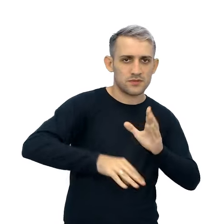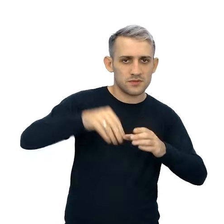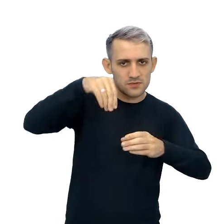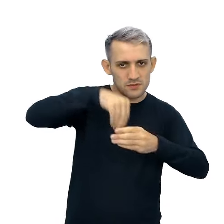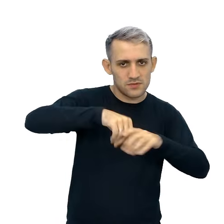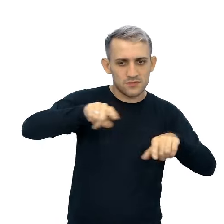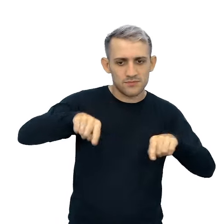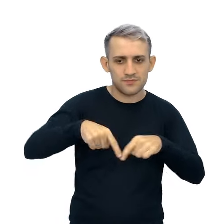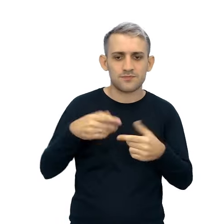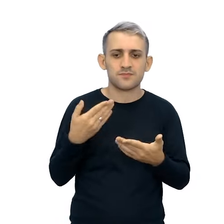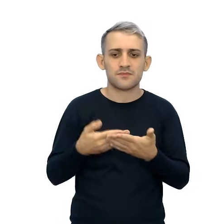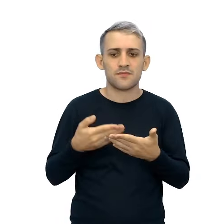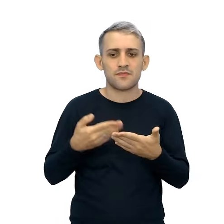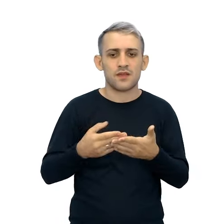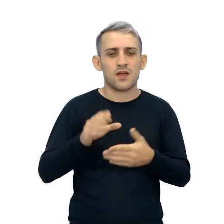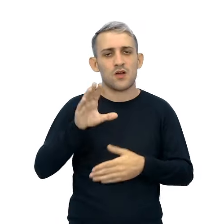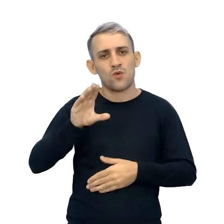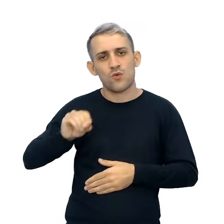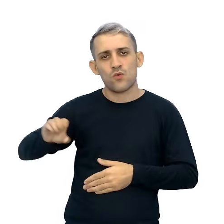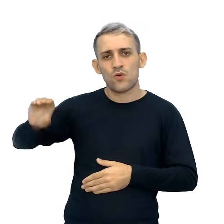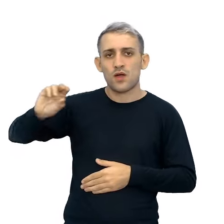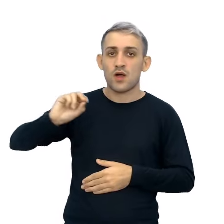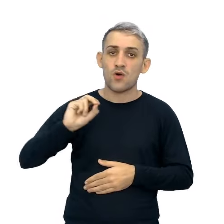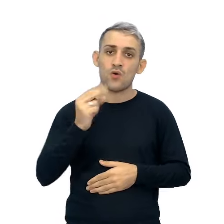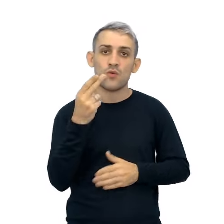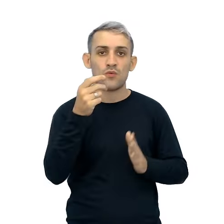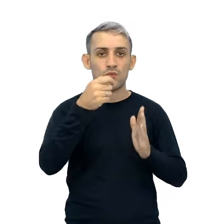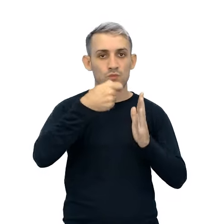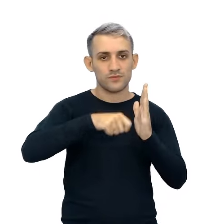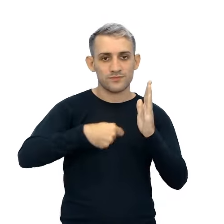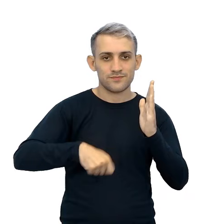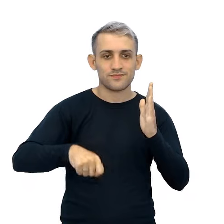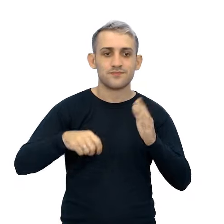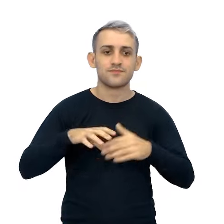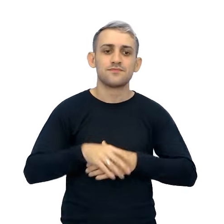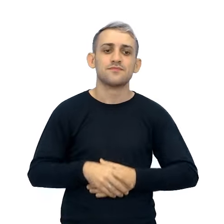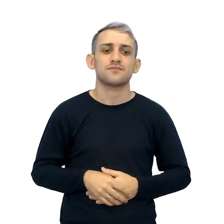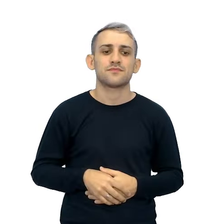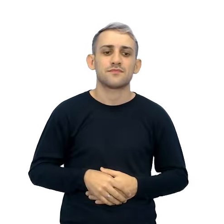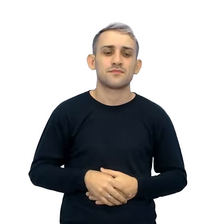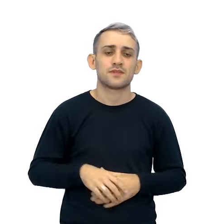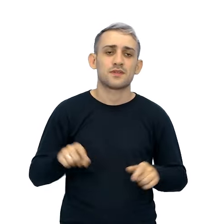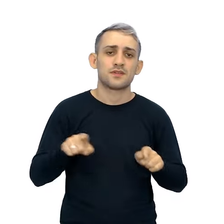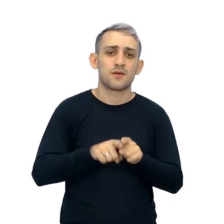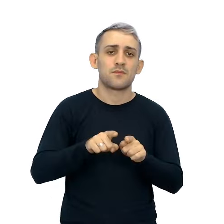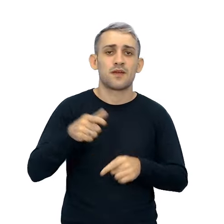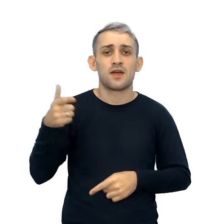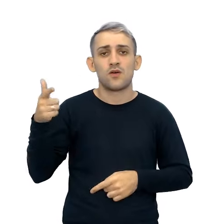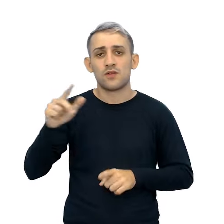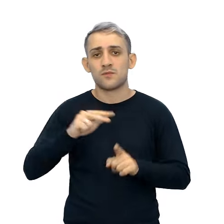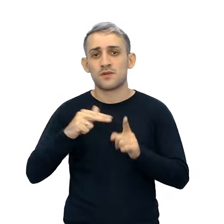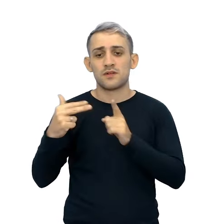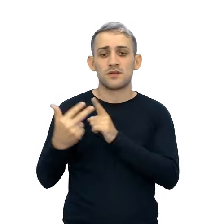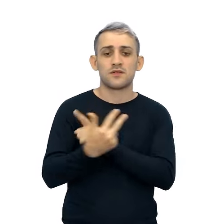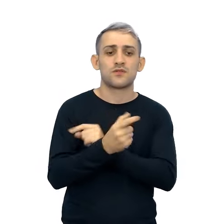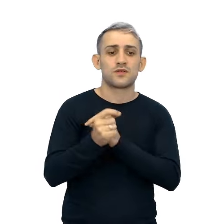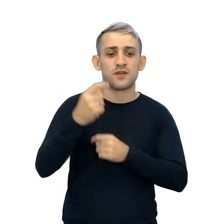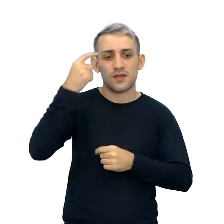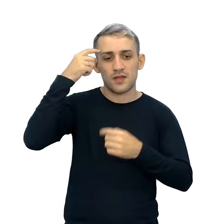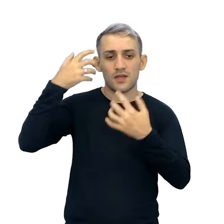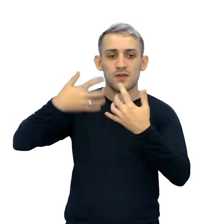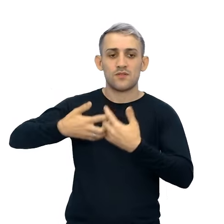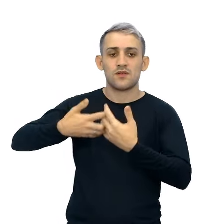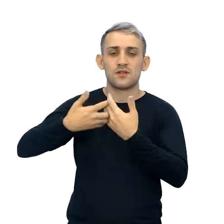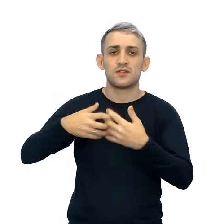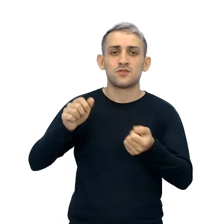de aula, seja ele oral ou escrito. E uma outra perspectiva foi a de refletir com